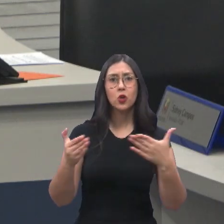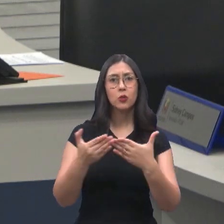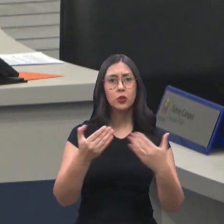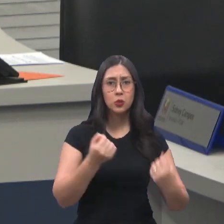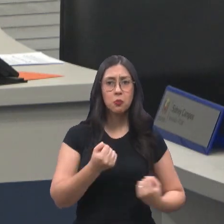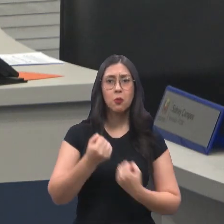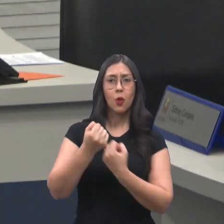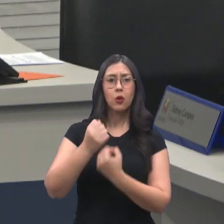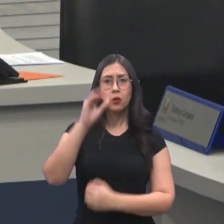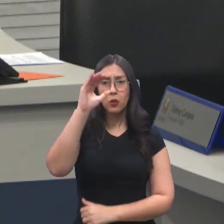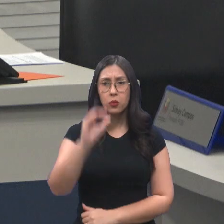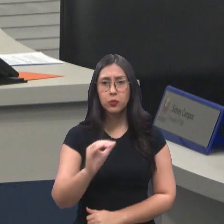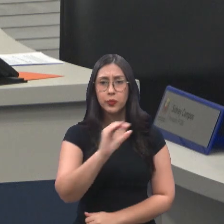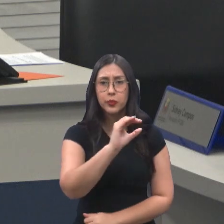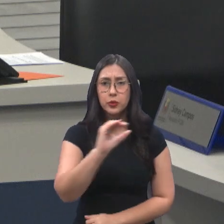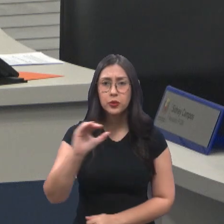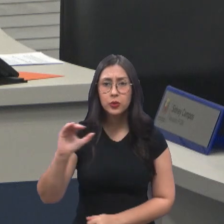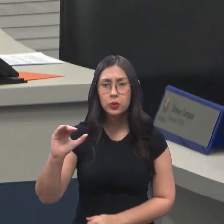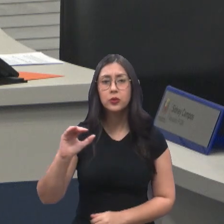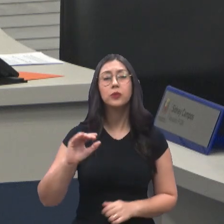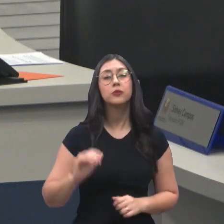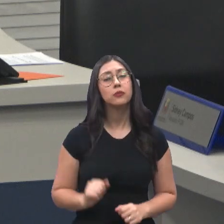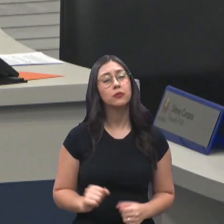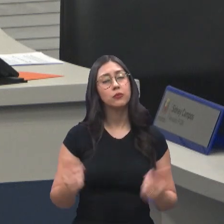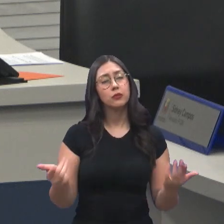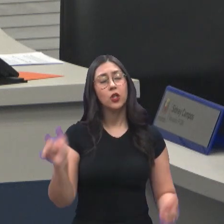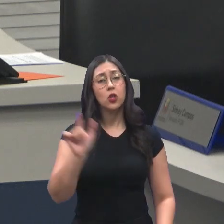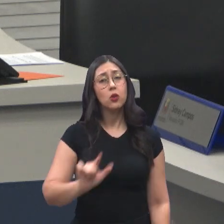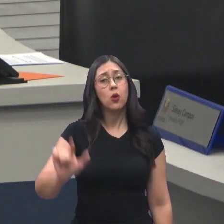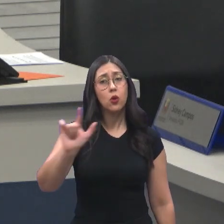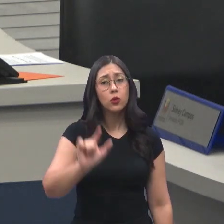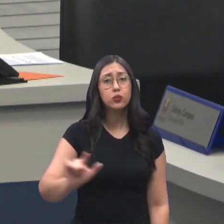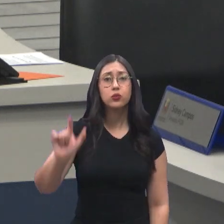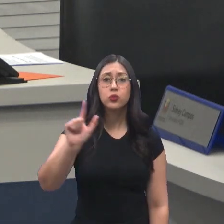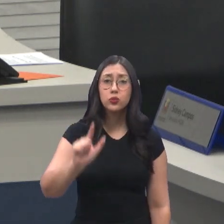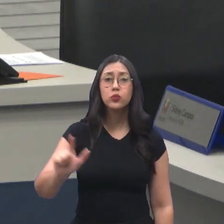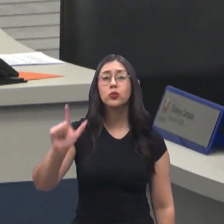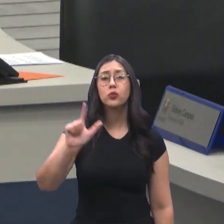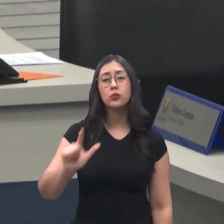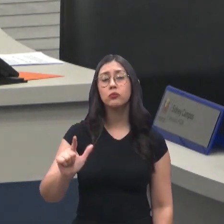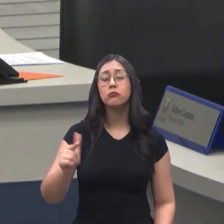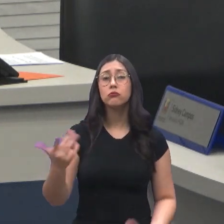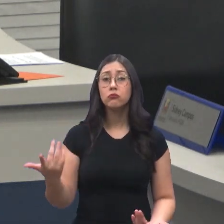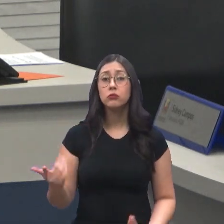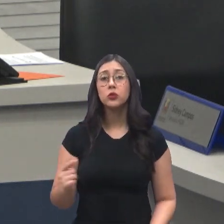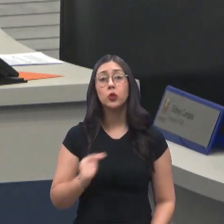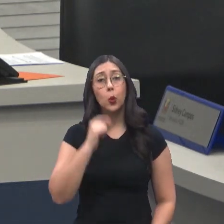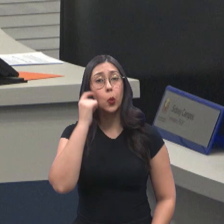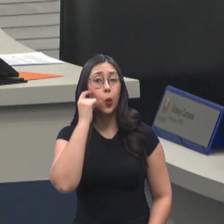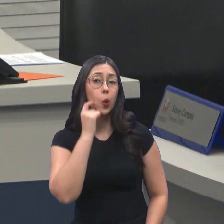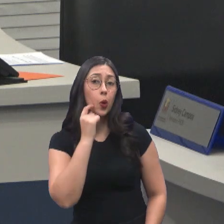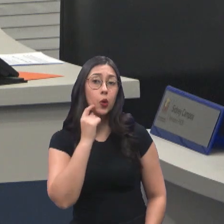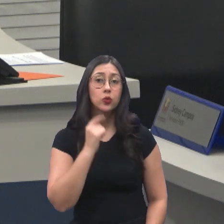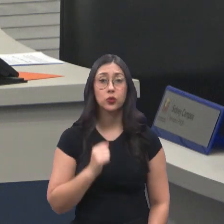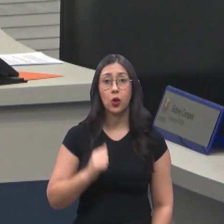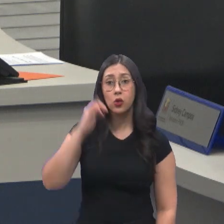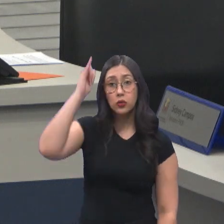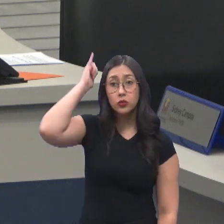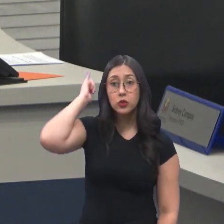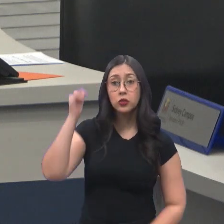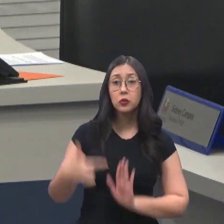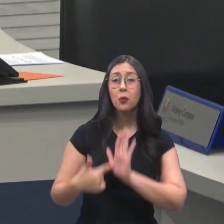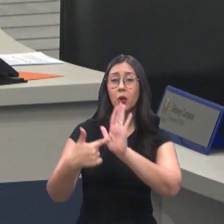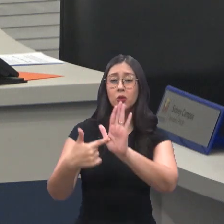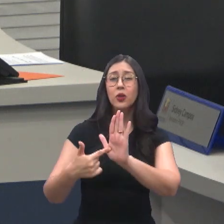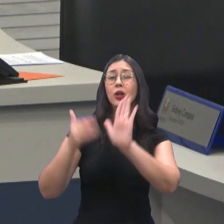Católica. É claro, essa questão que o Gilson e o Sidney colocaram é uma questão que desde